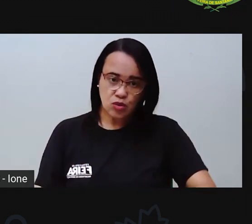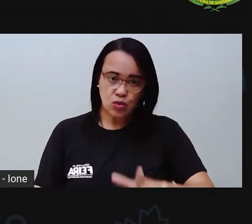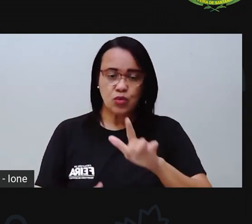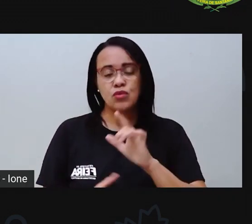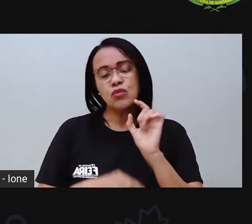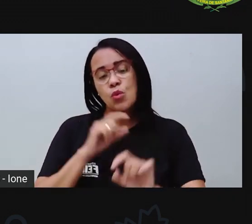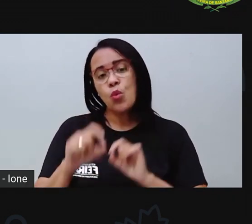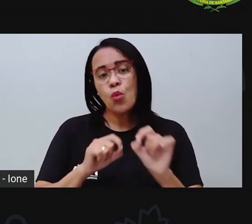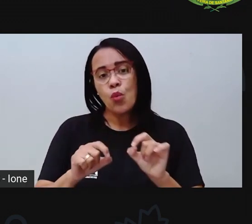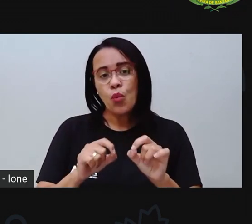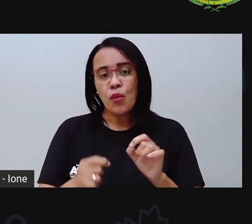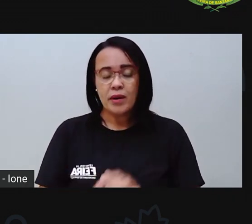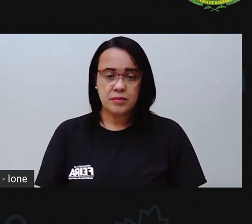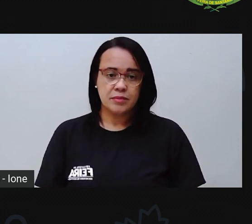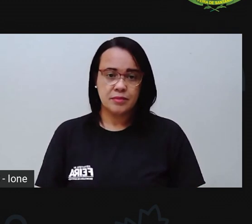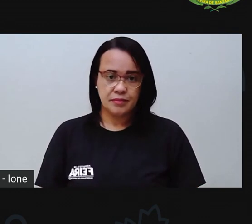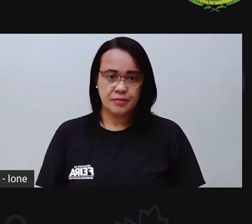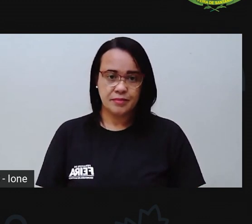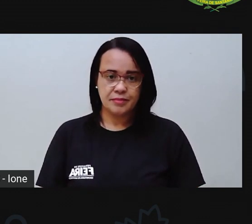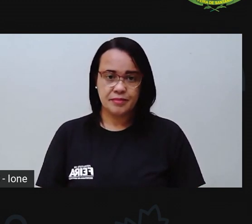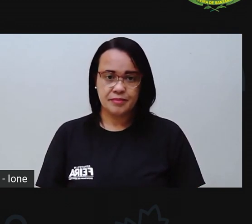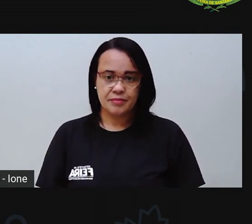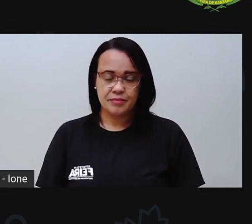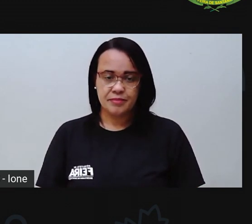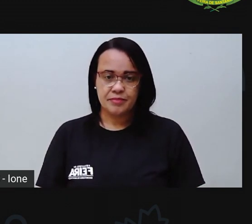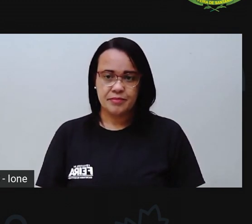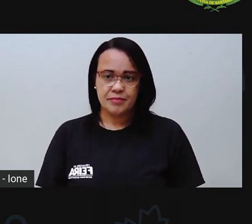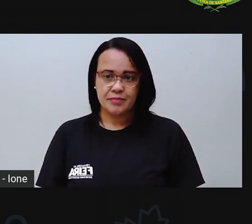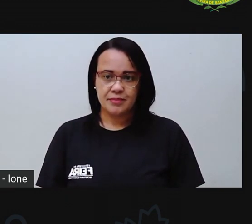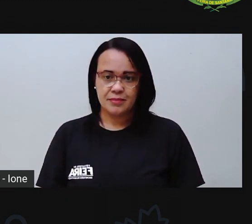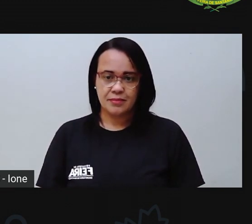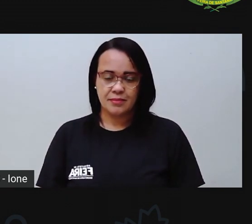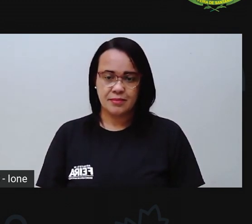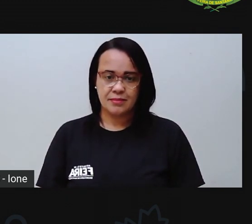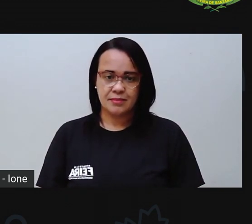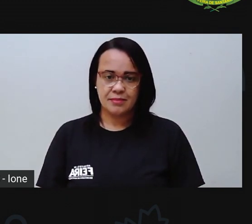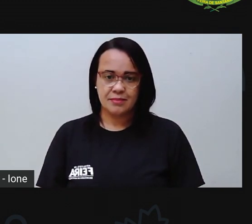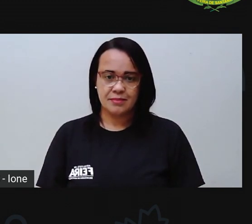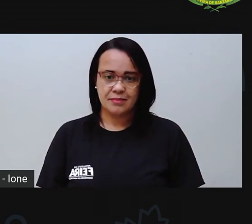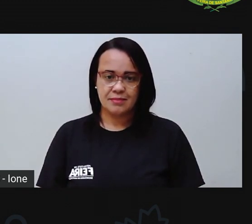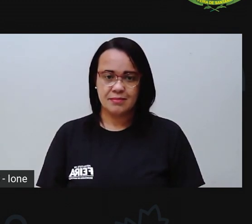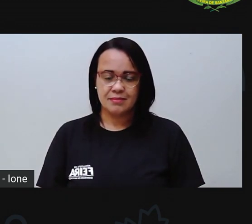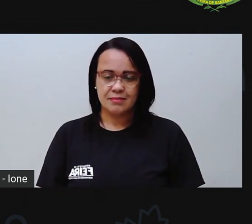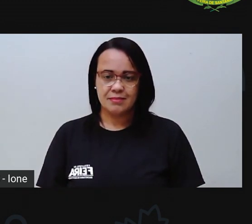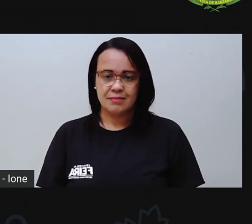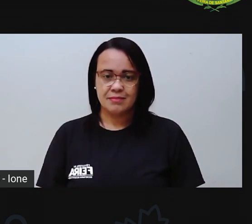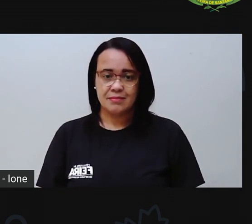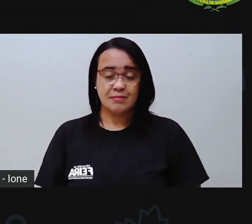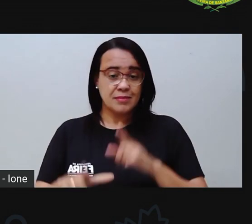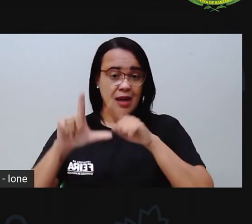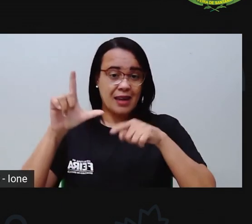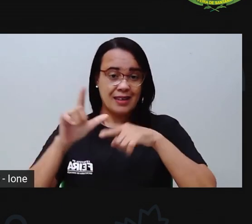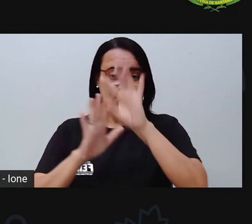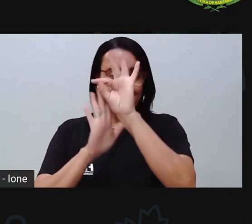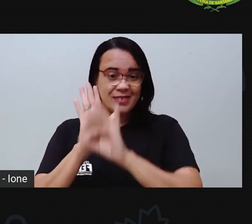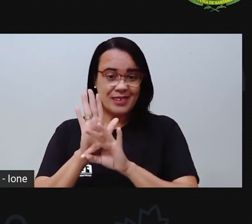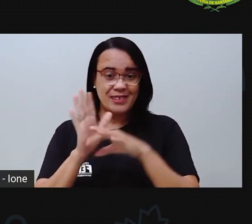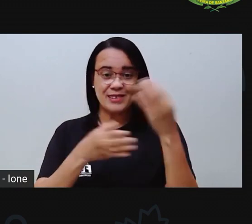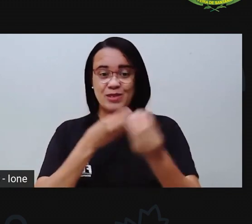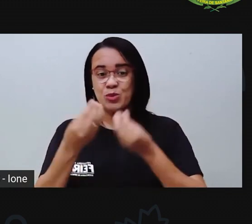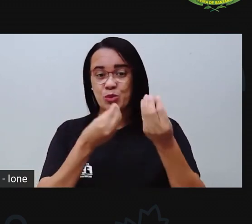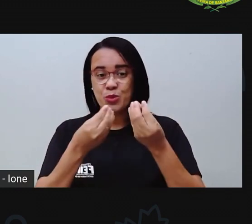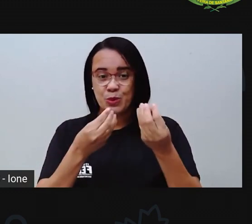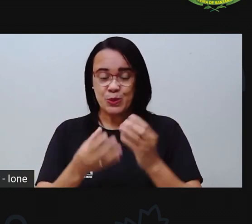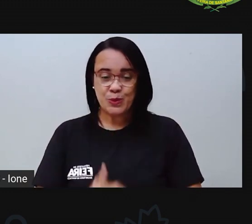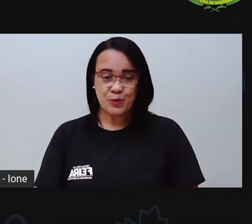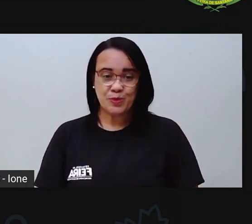tá certo? Deixa eu colocar aqui para vocês verem a doleta, a letra, né? Ajudar vocês aí na doleta. Então,